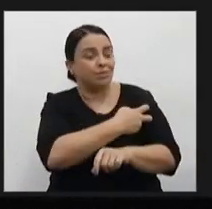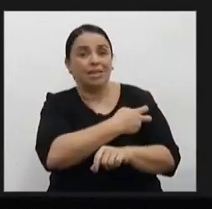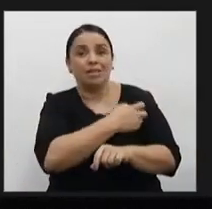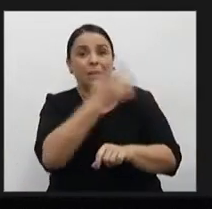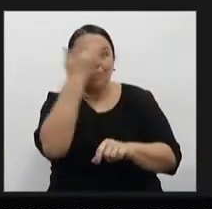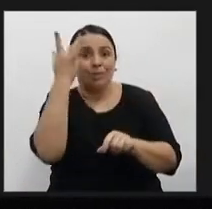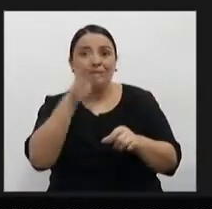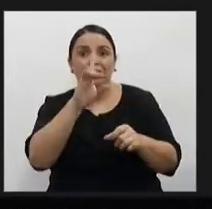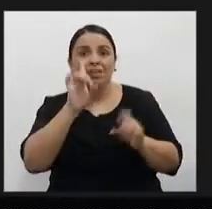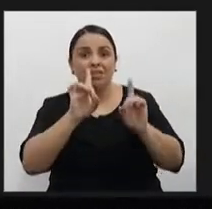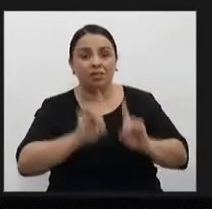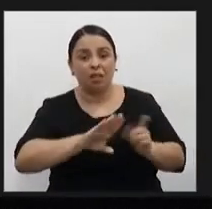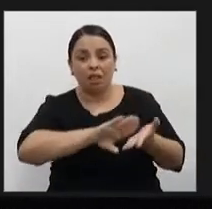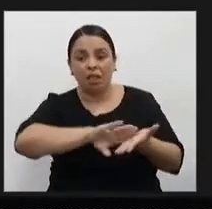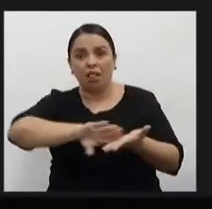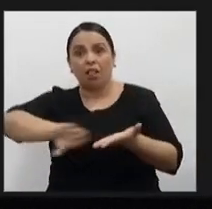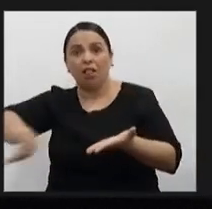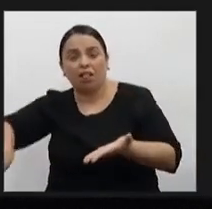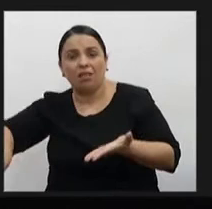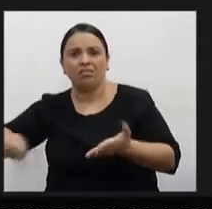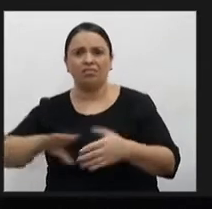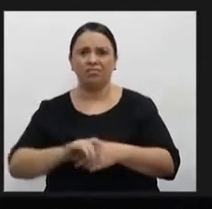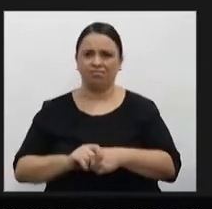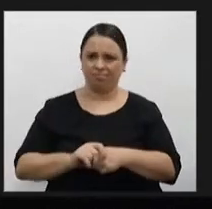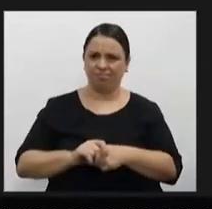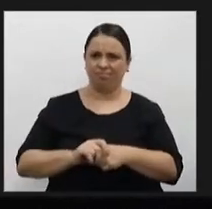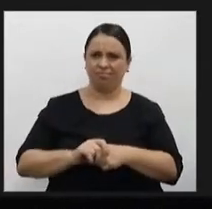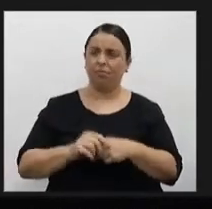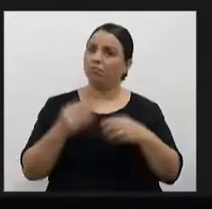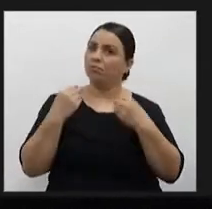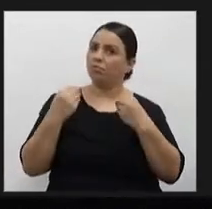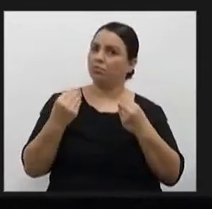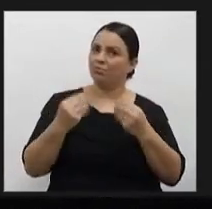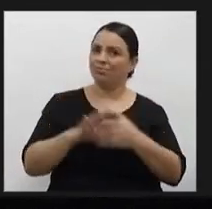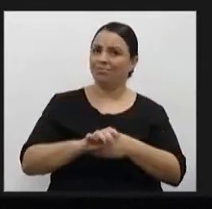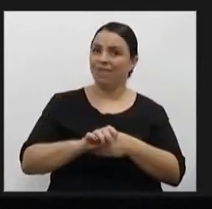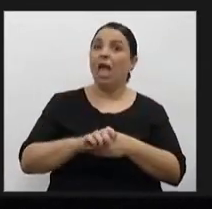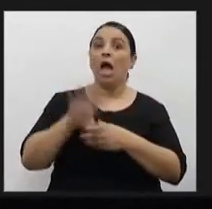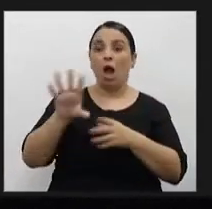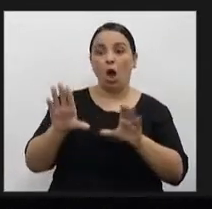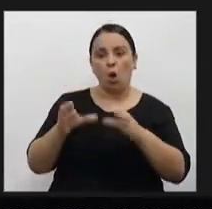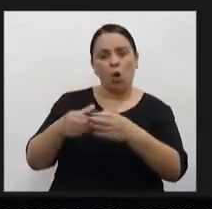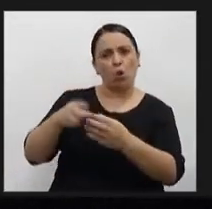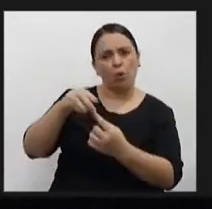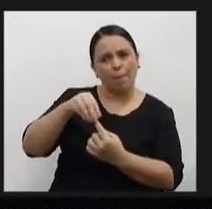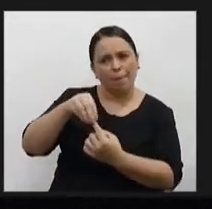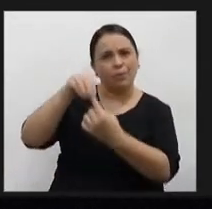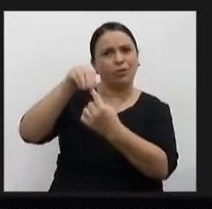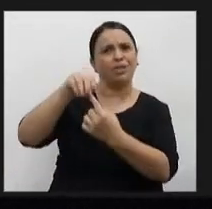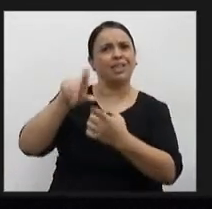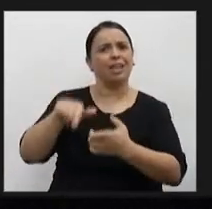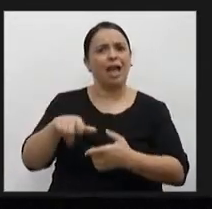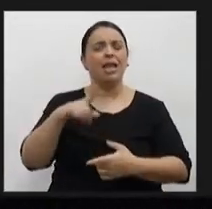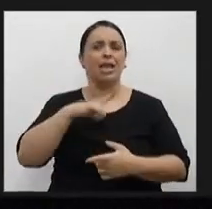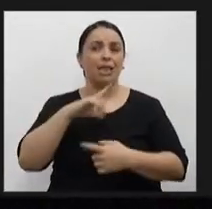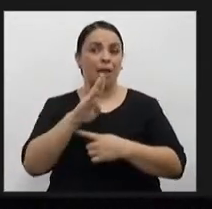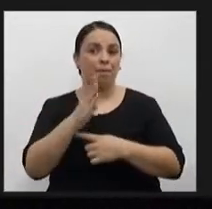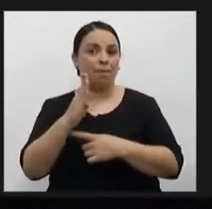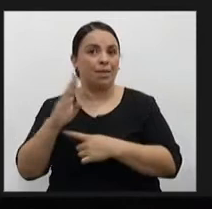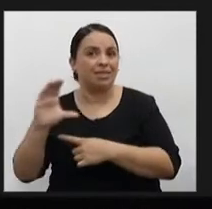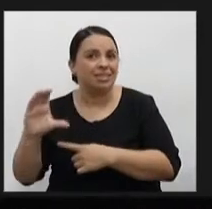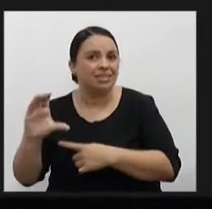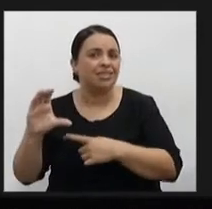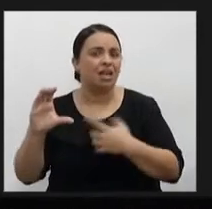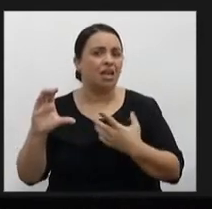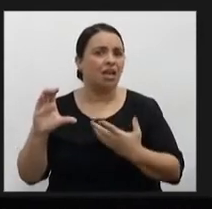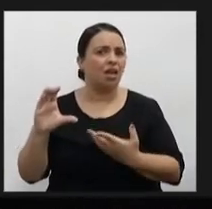você coloca um grupo prioritário que recebe o benefício da prestação continuada, é